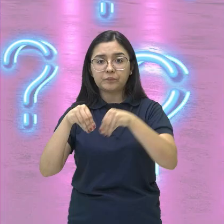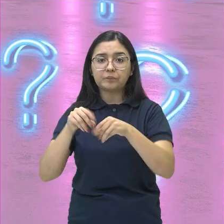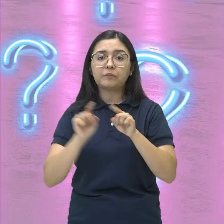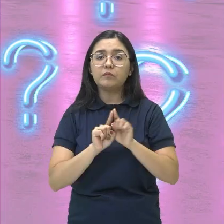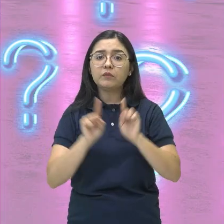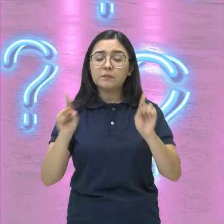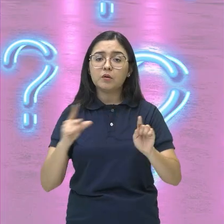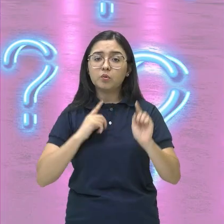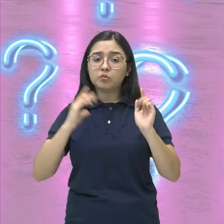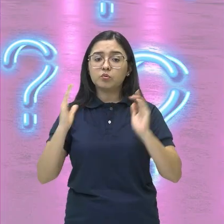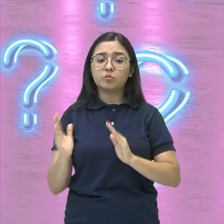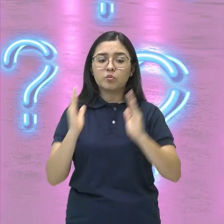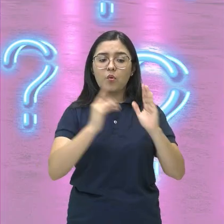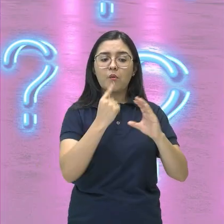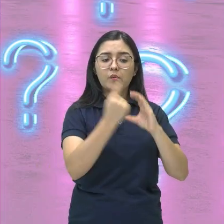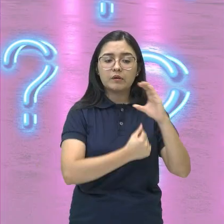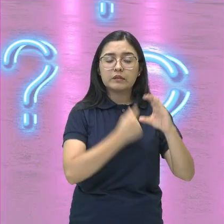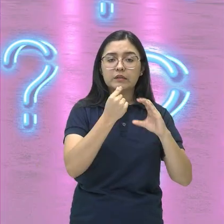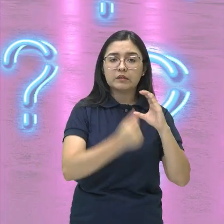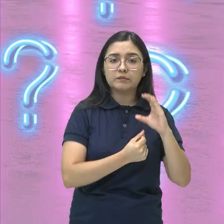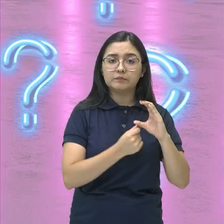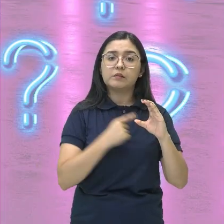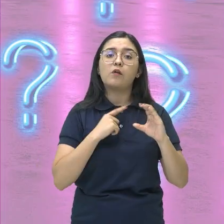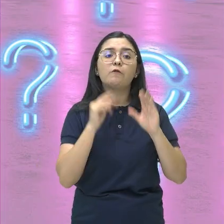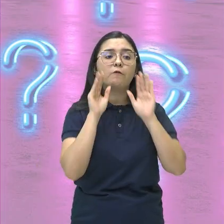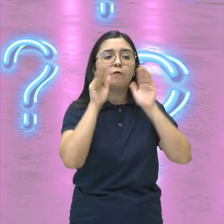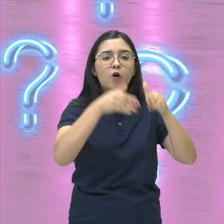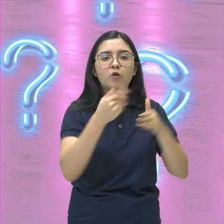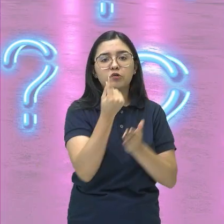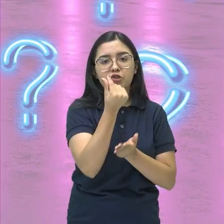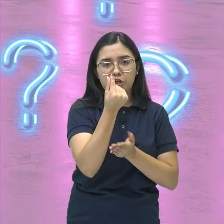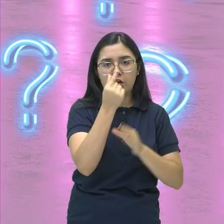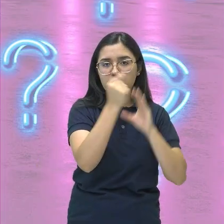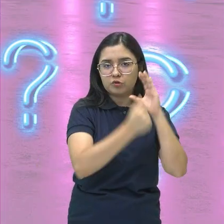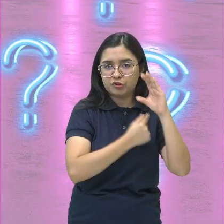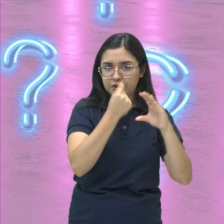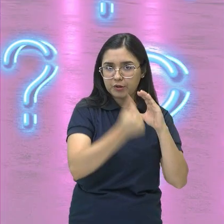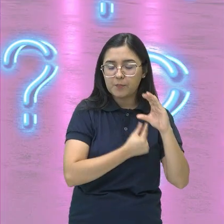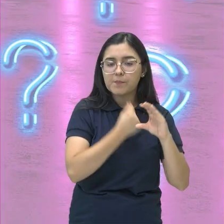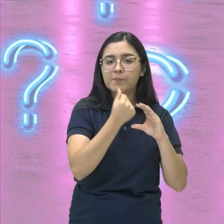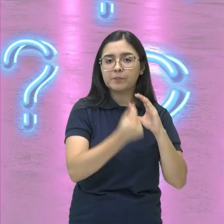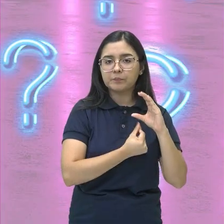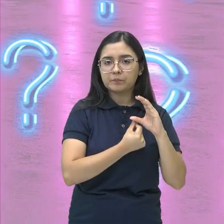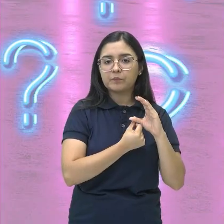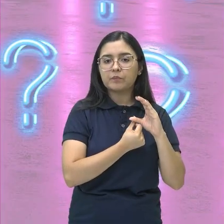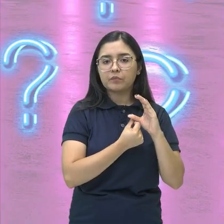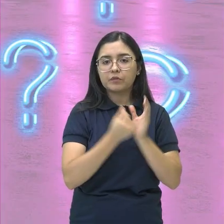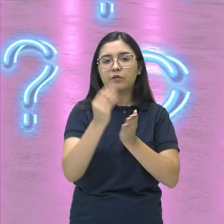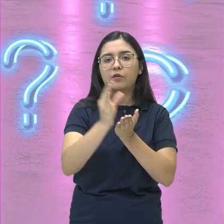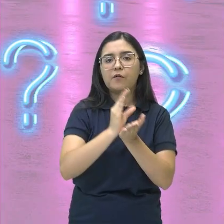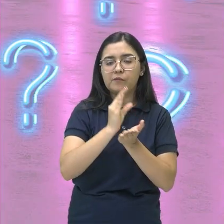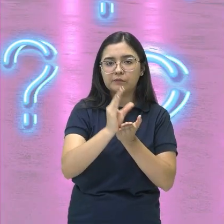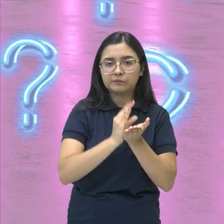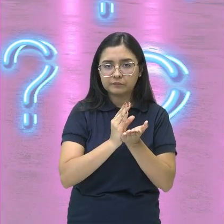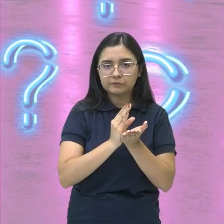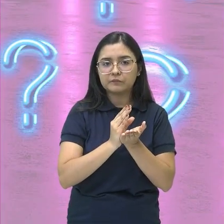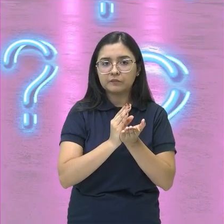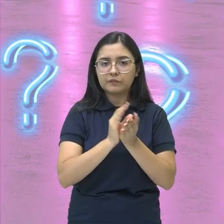para o capitalismo, é porque o poder está no capital, está no dinheiro, né, que vai sendo